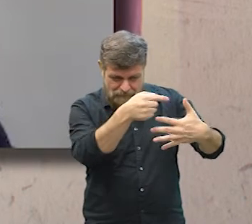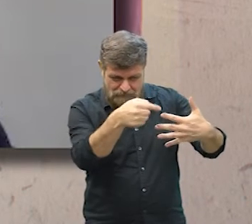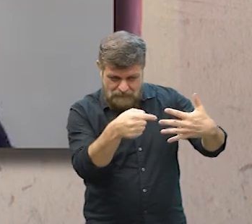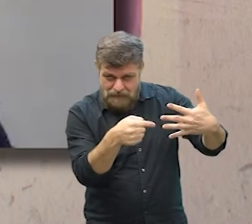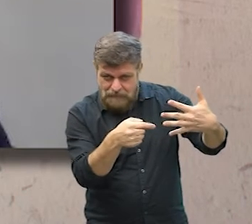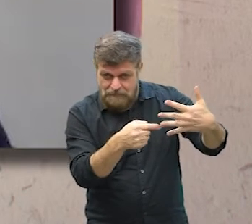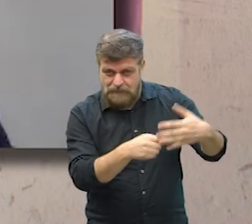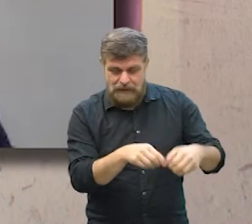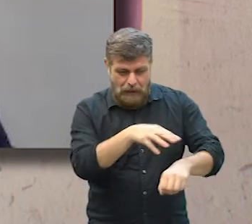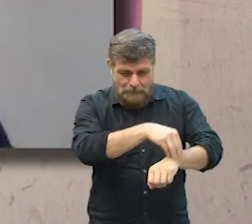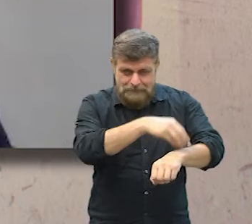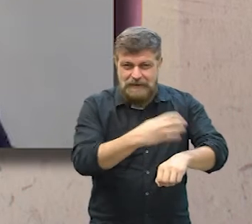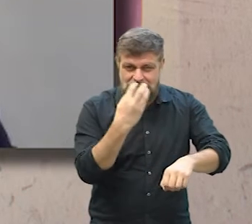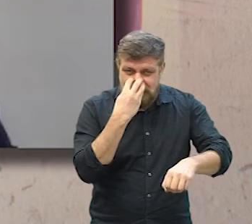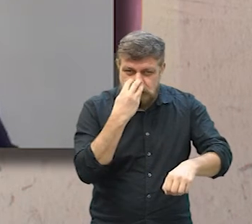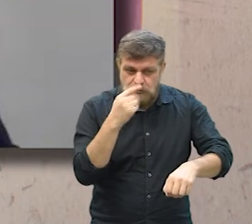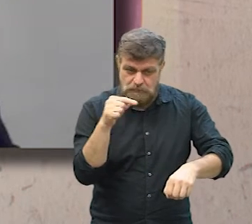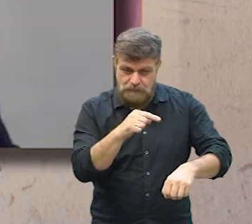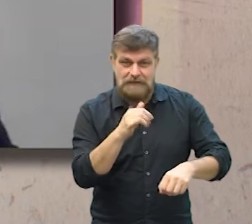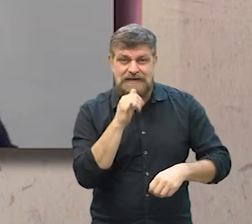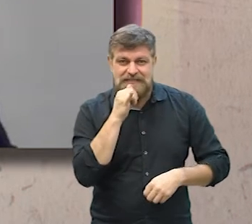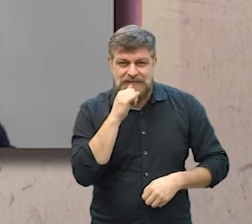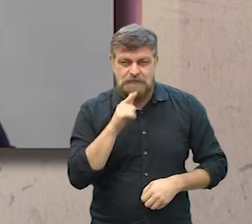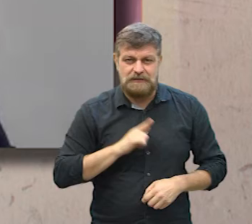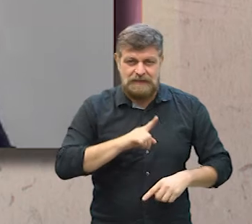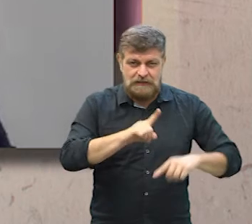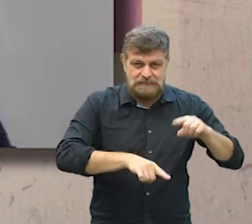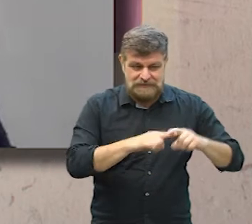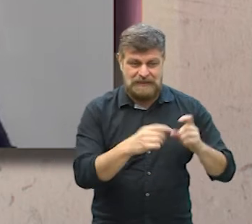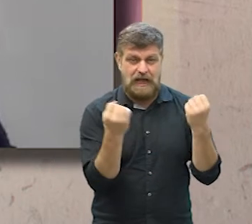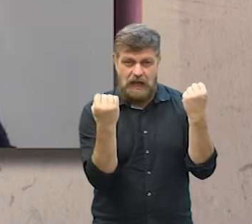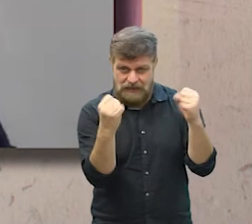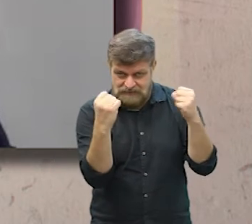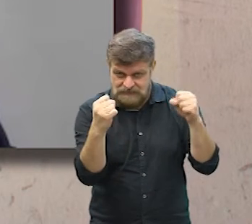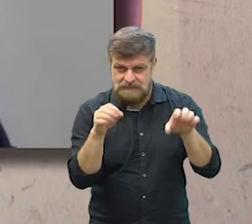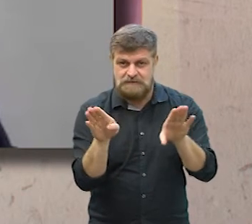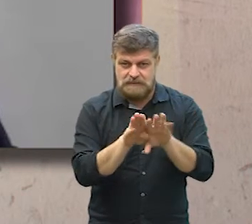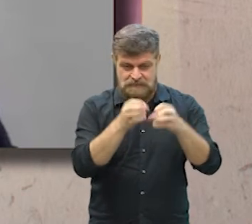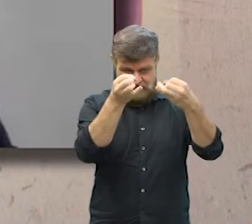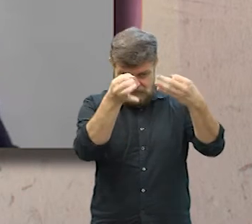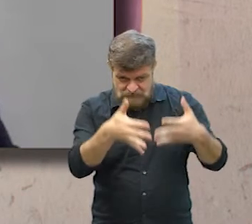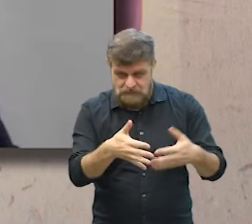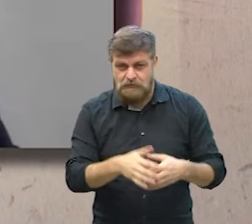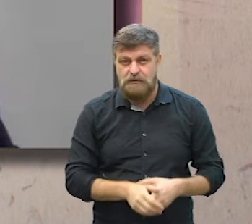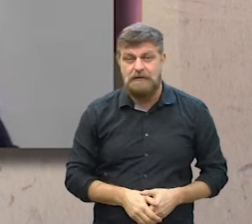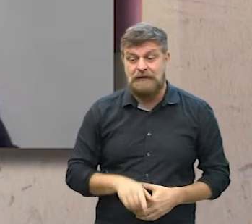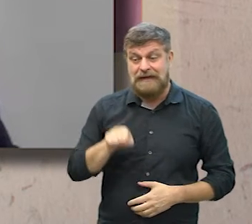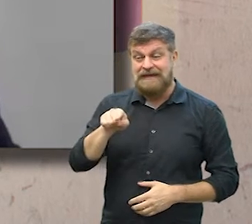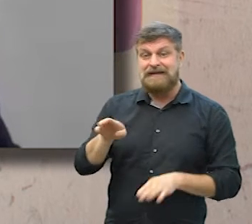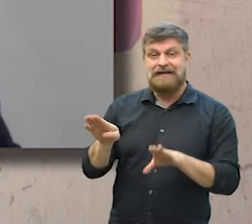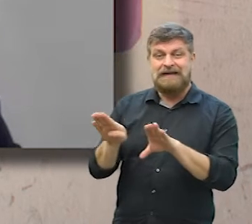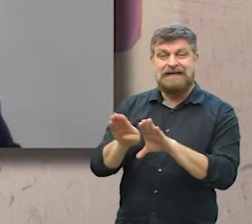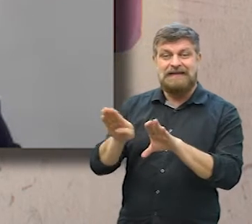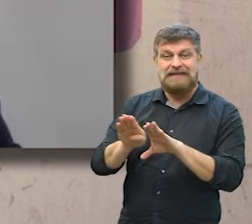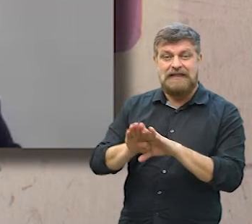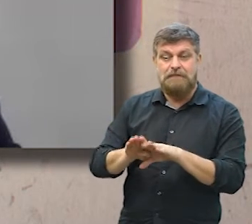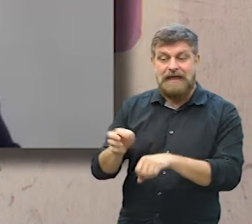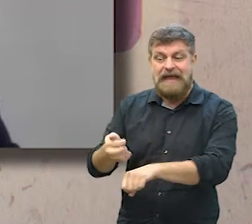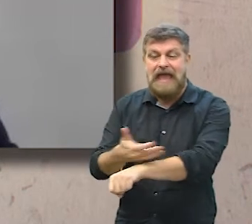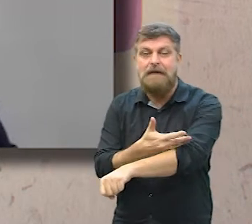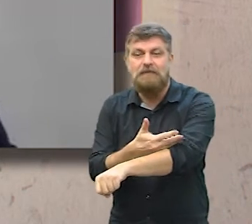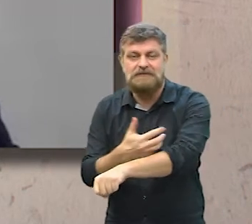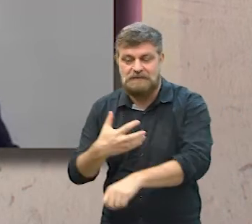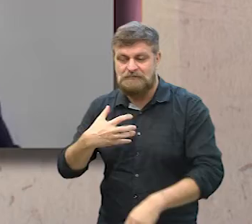é o ácaro, o pólen, etc. Você tem substâncias irritantes, o exercício físico, que a gente comentou, se a pessoa estiver descompensada, e também